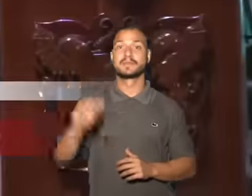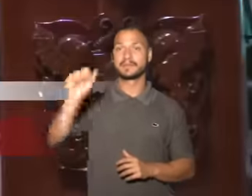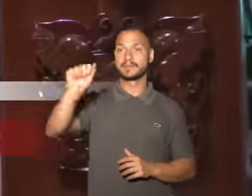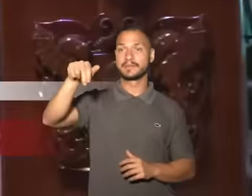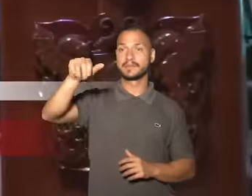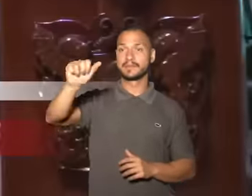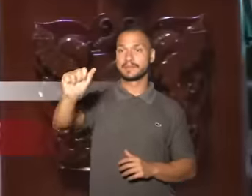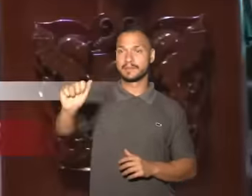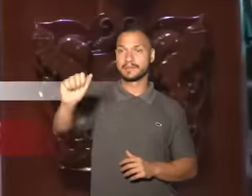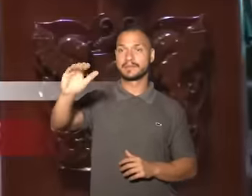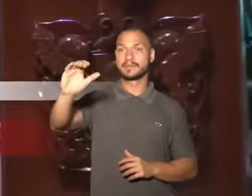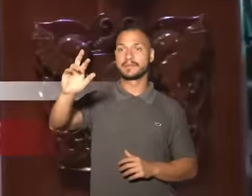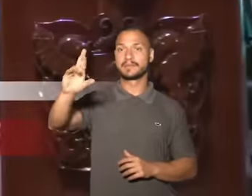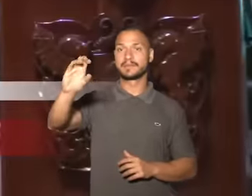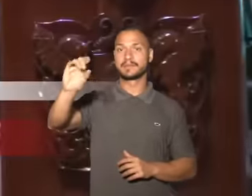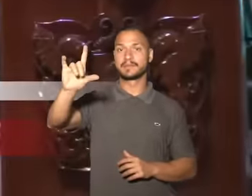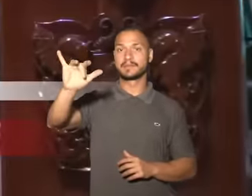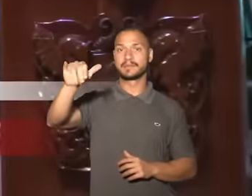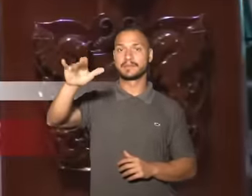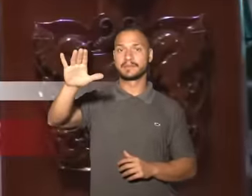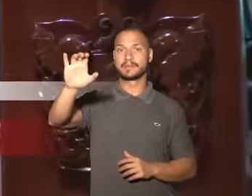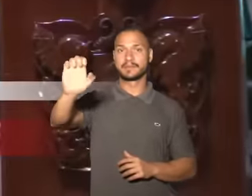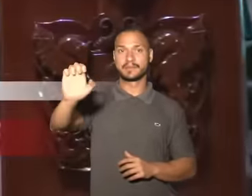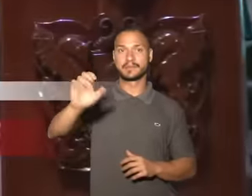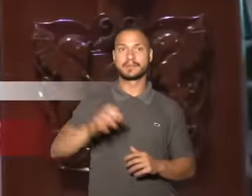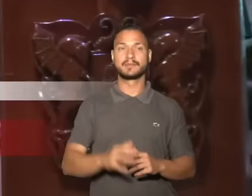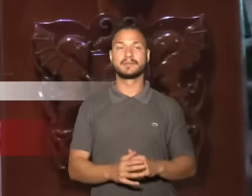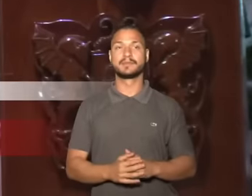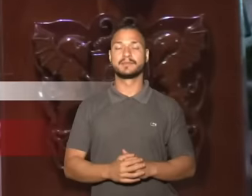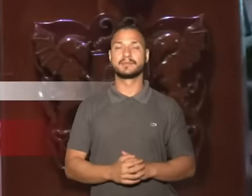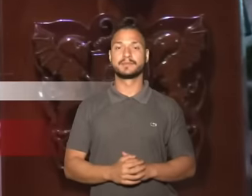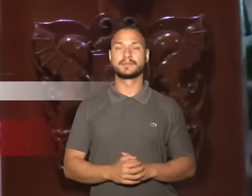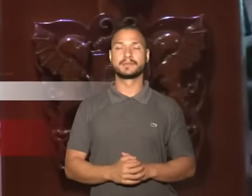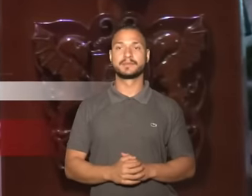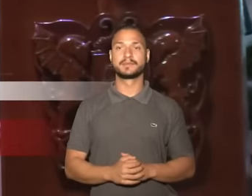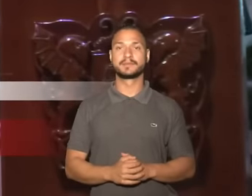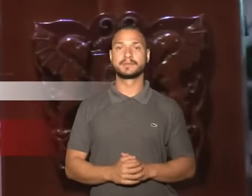Ana Caroline Graciano de Castro.